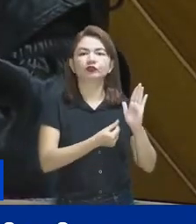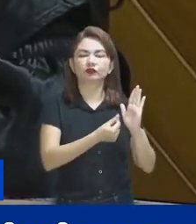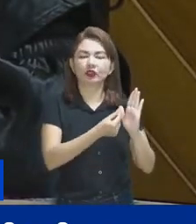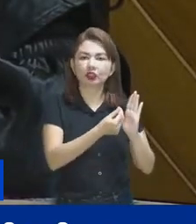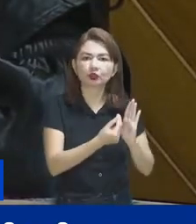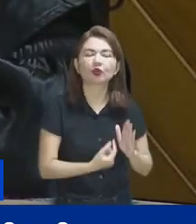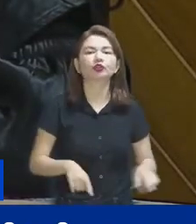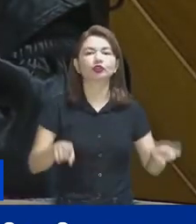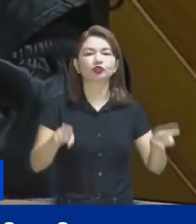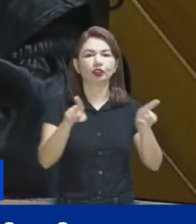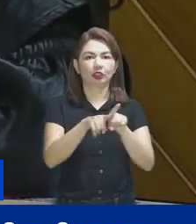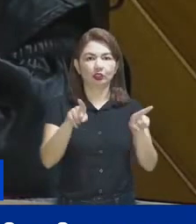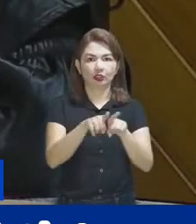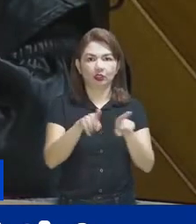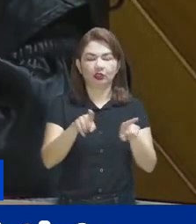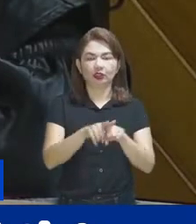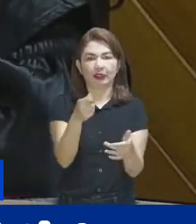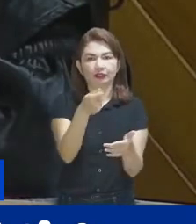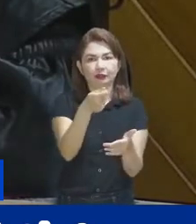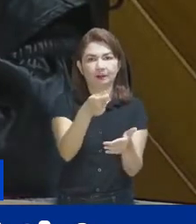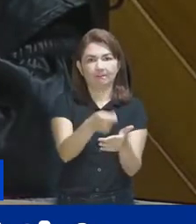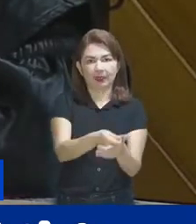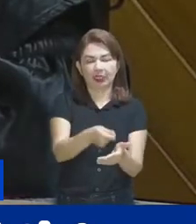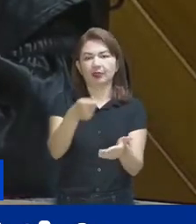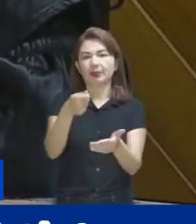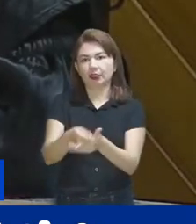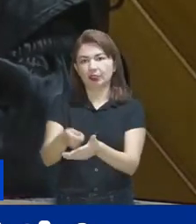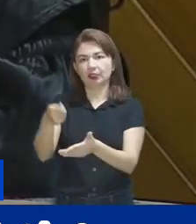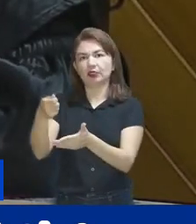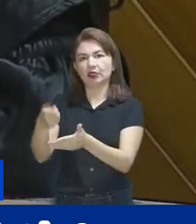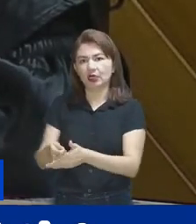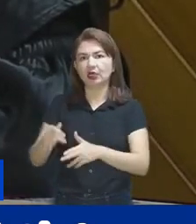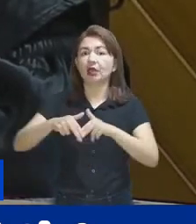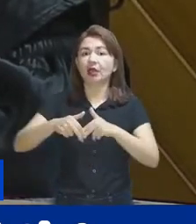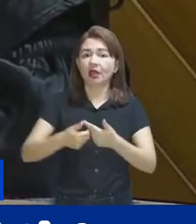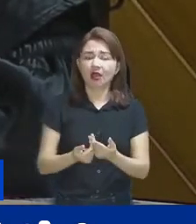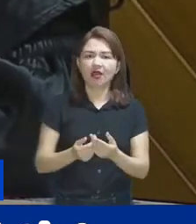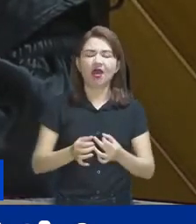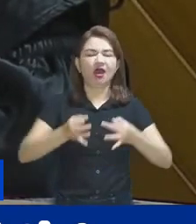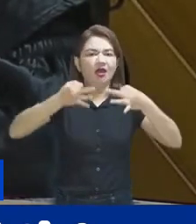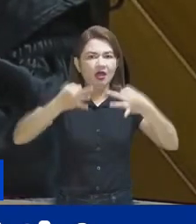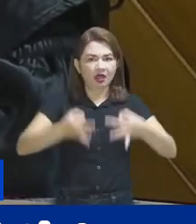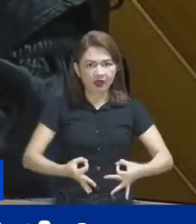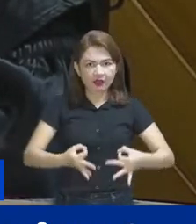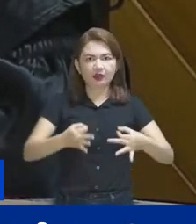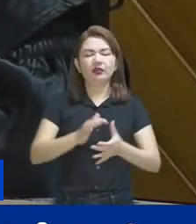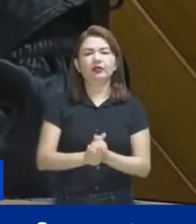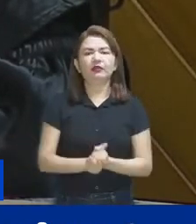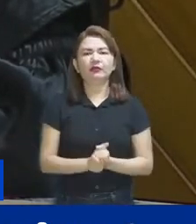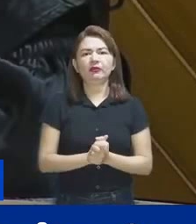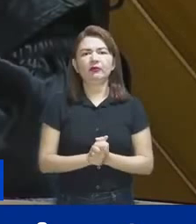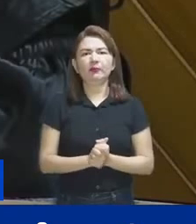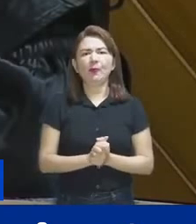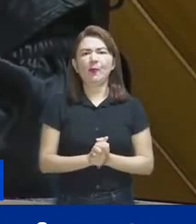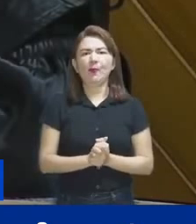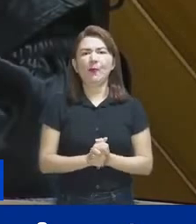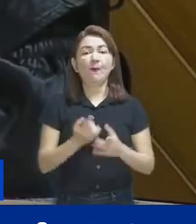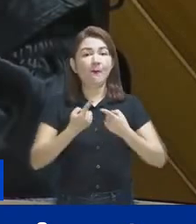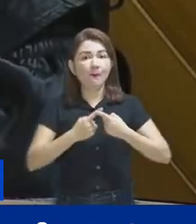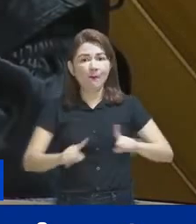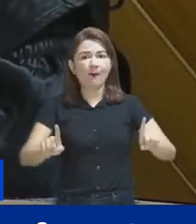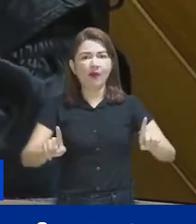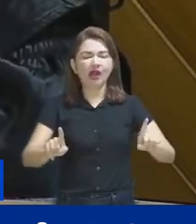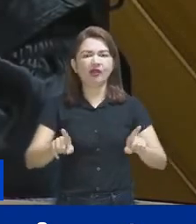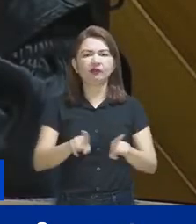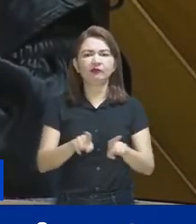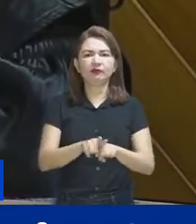e a comprovação dos pagamentos das despesas indicadas, sanou as irregularidades apontadas pelo órgão técnico. No entanto, o que